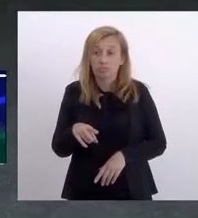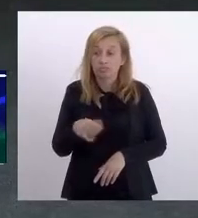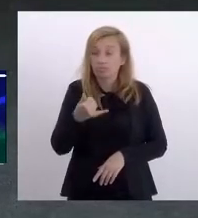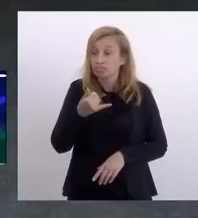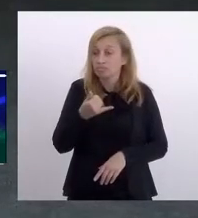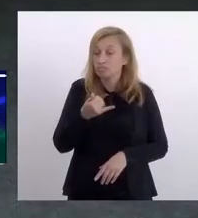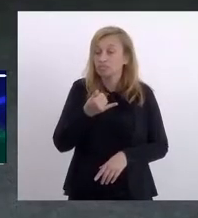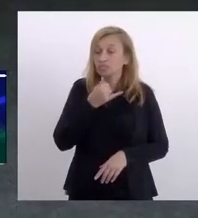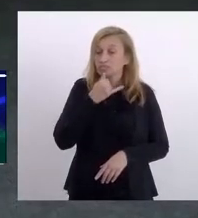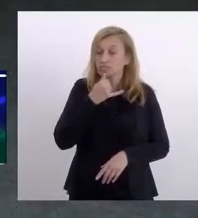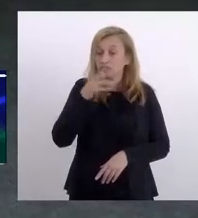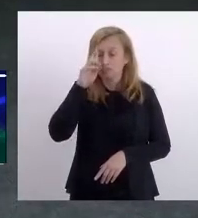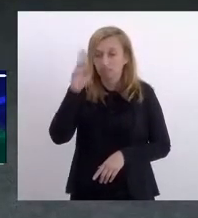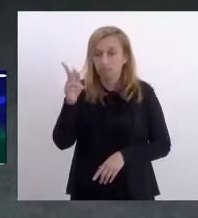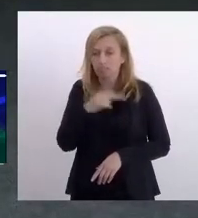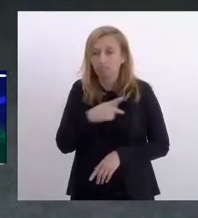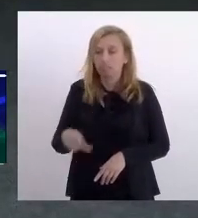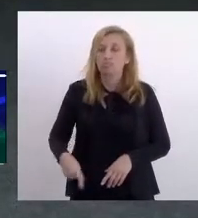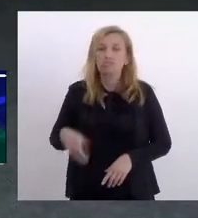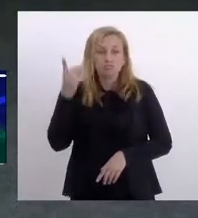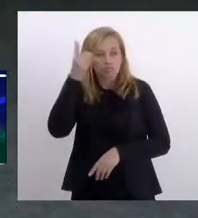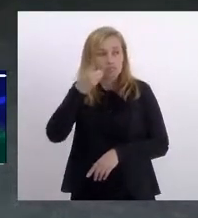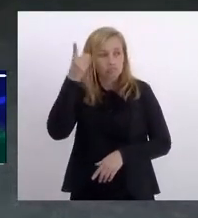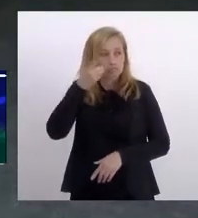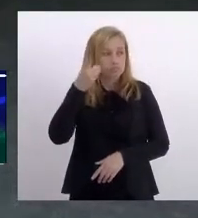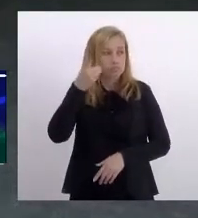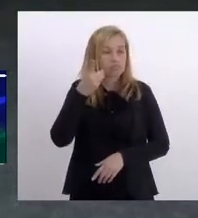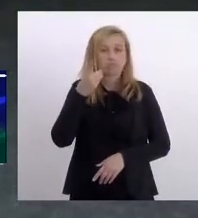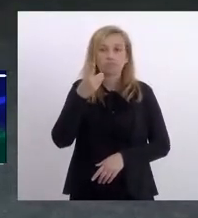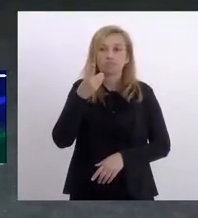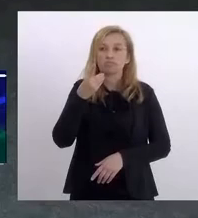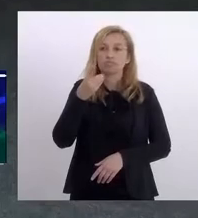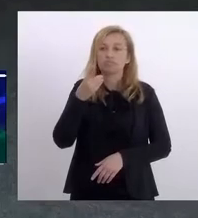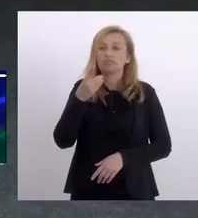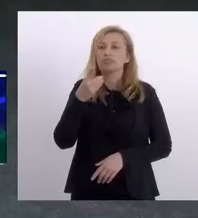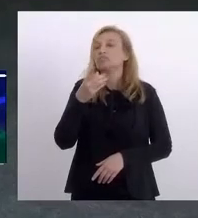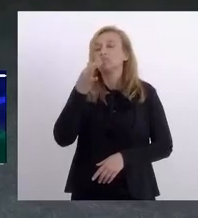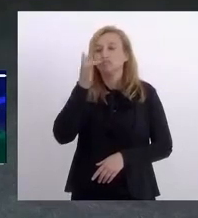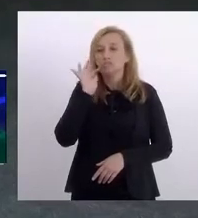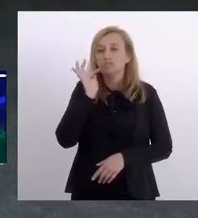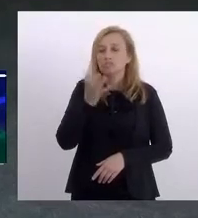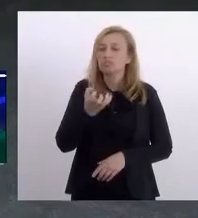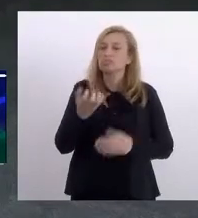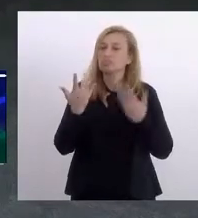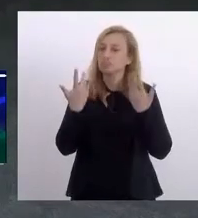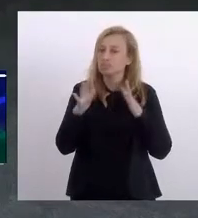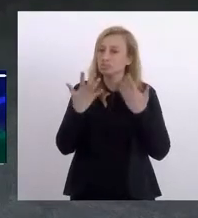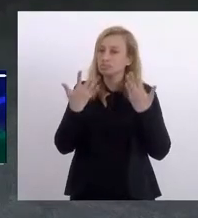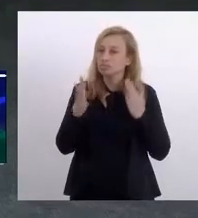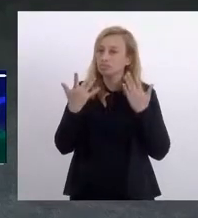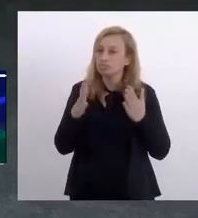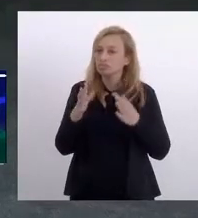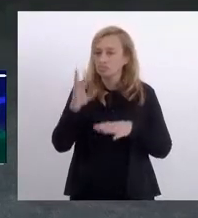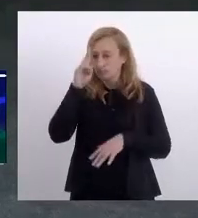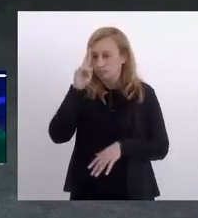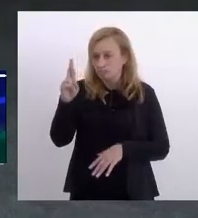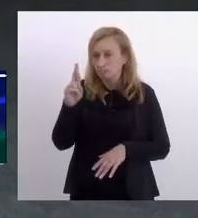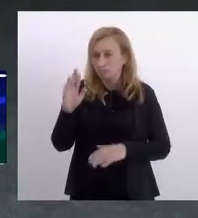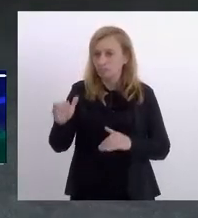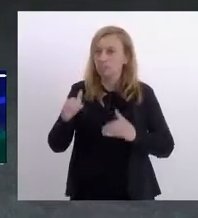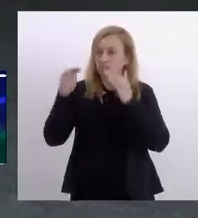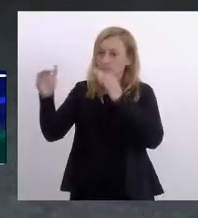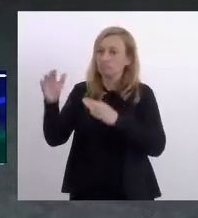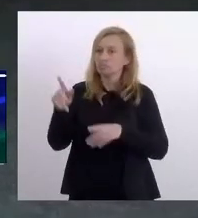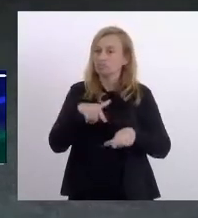presidenta. Então, deputado Flávio Serafini, quero aqui deixar os meus parabéns à Vossa Excelência, que fez um